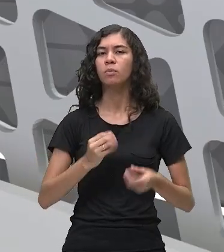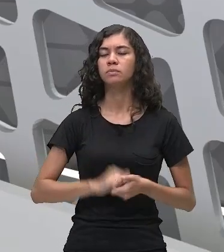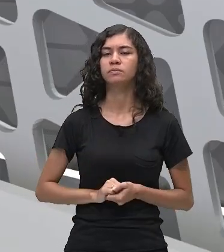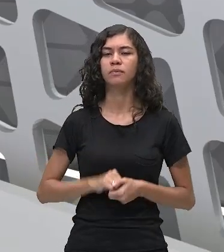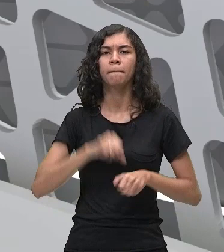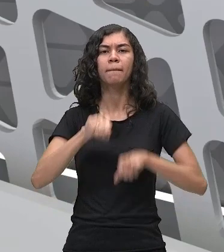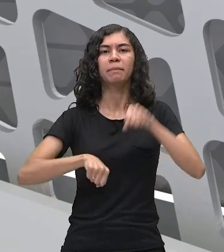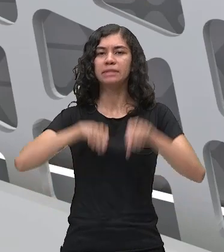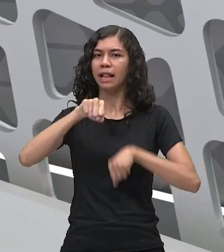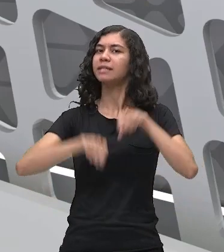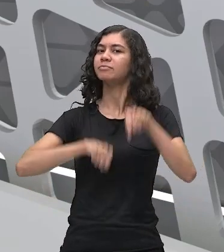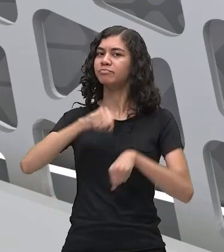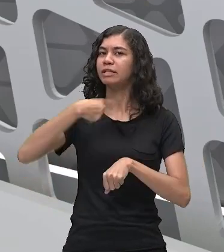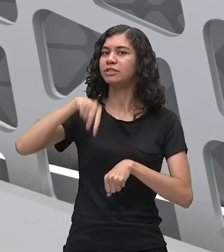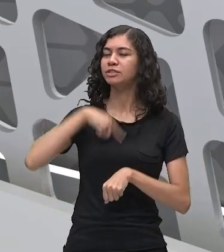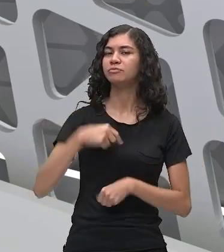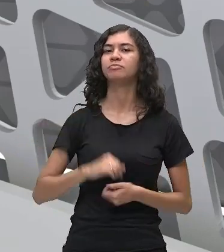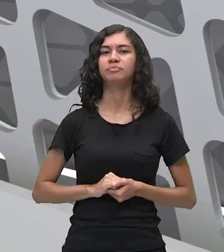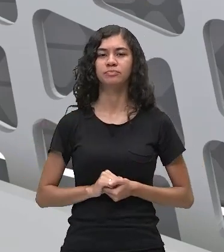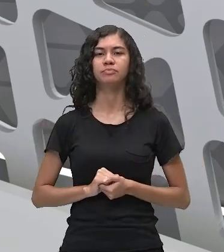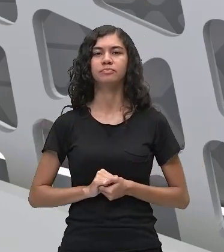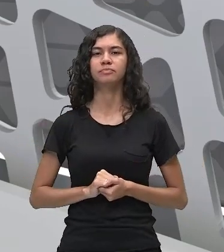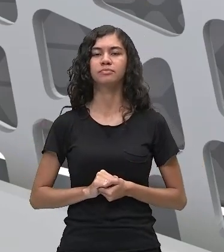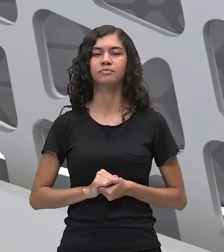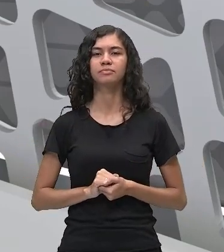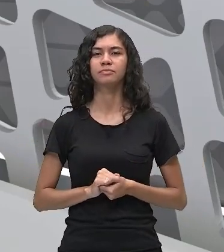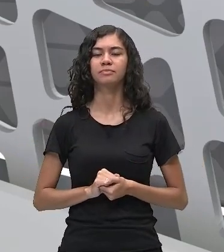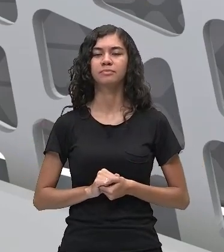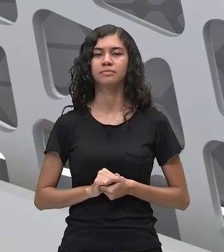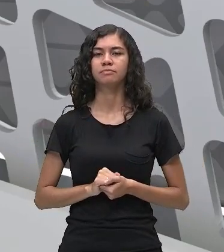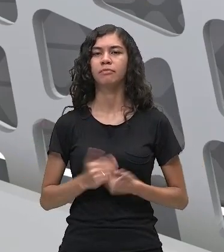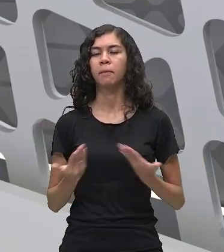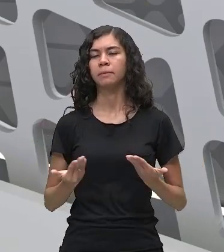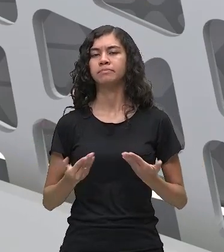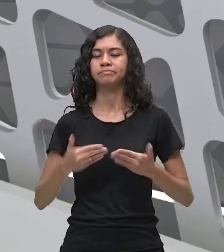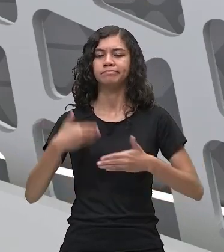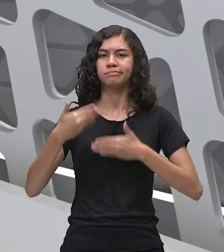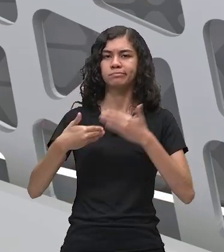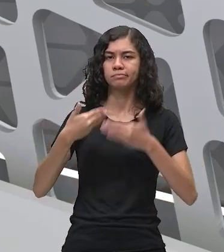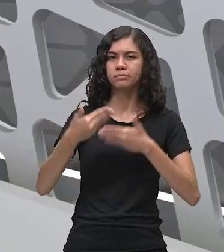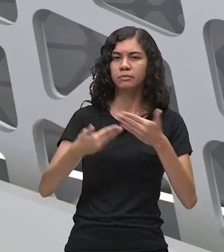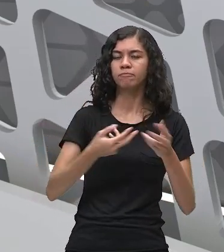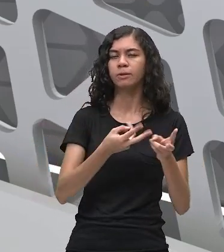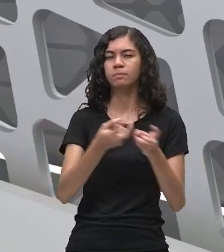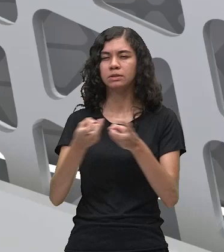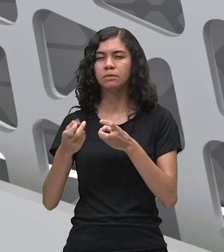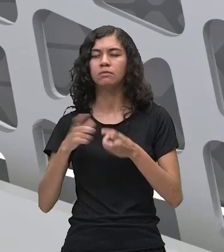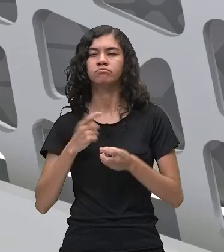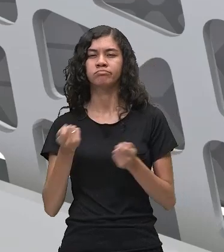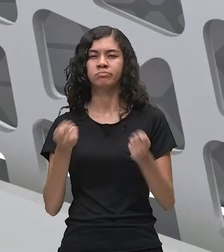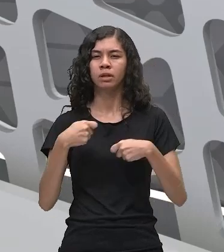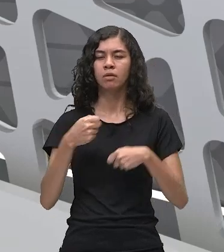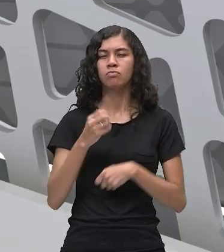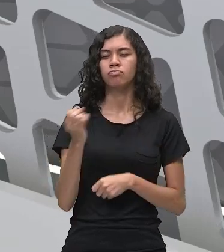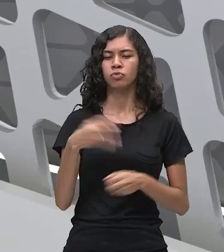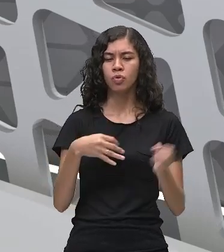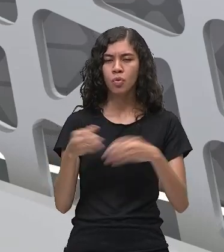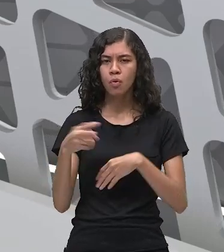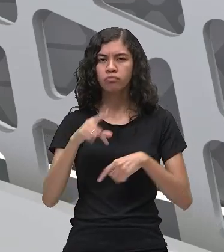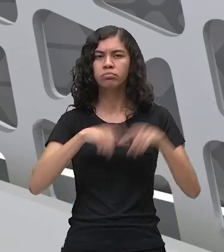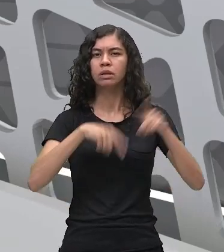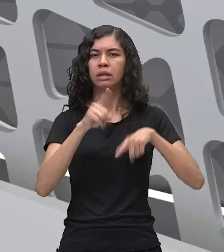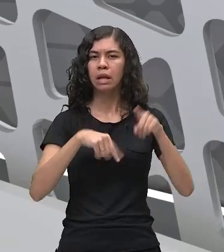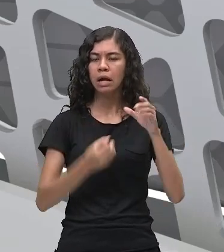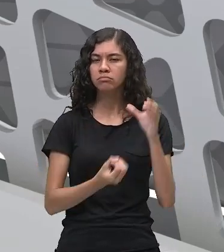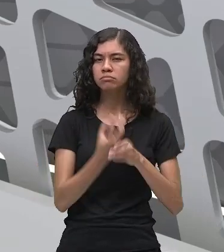bicicleta, né? Muito bem, mas aí a gente vai vendo com certeza novos produtos, não é? Depois